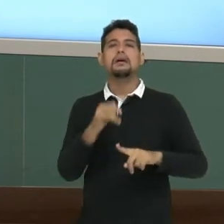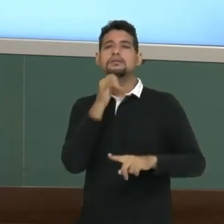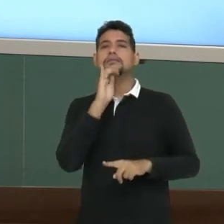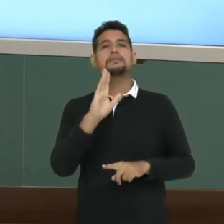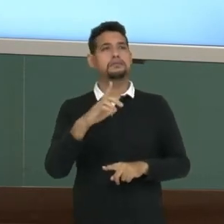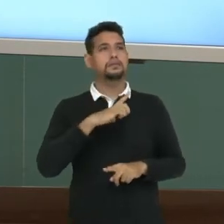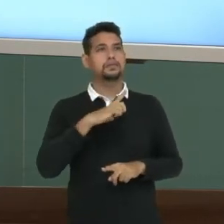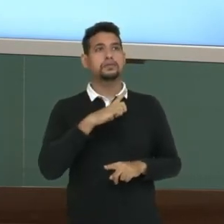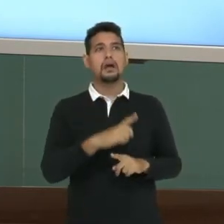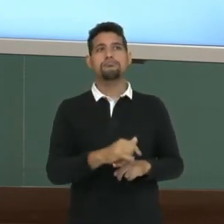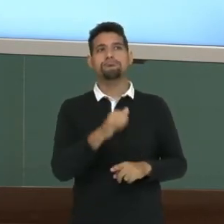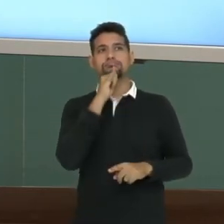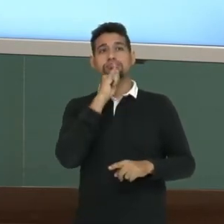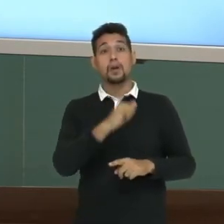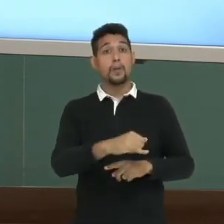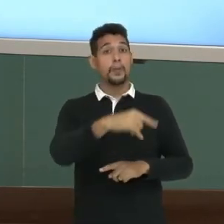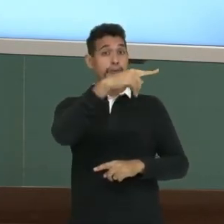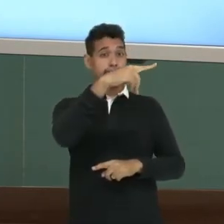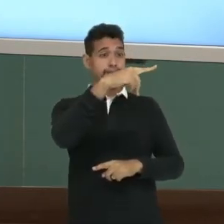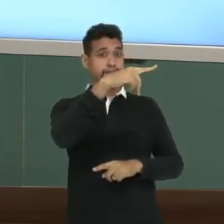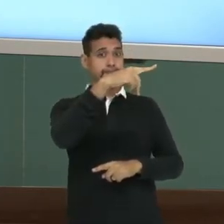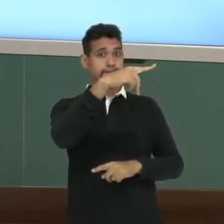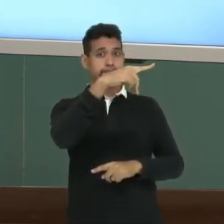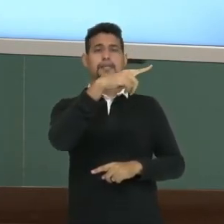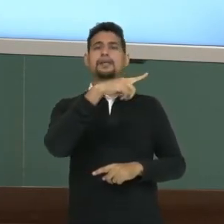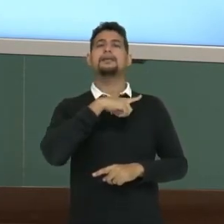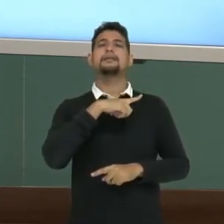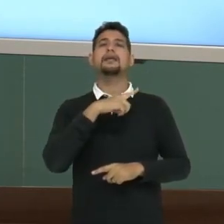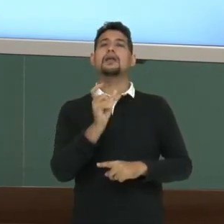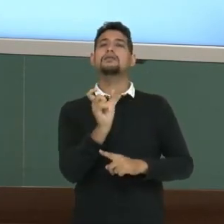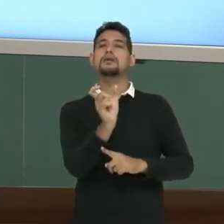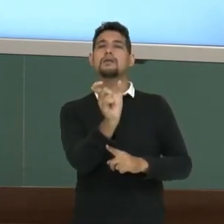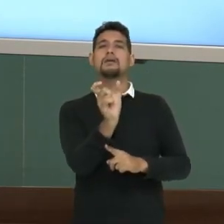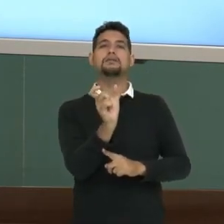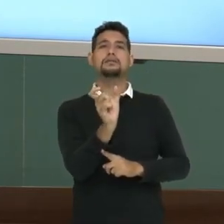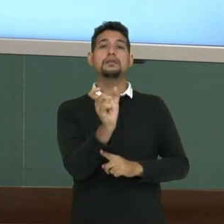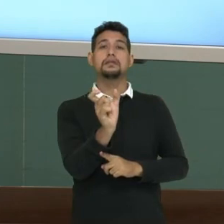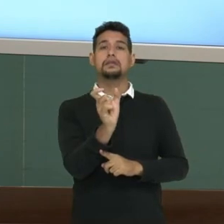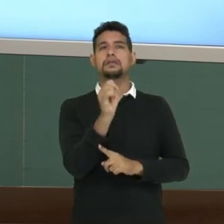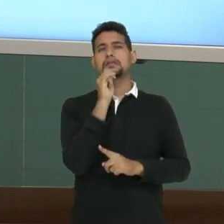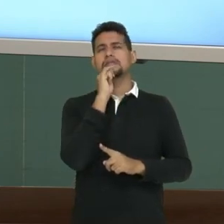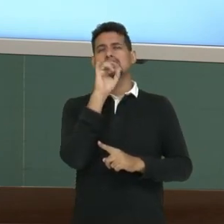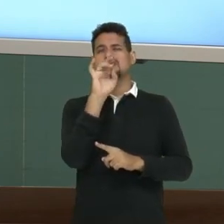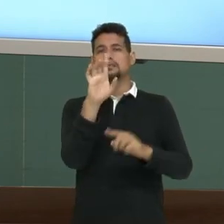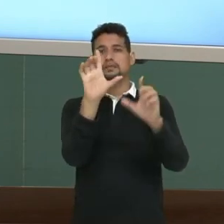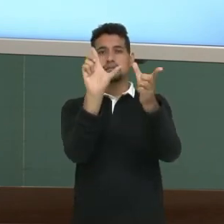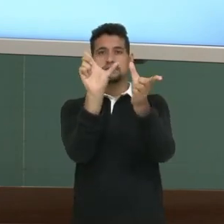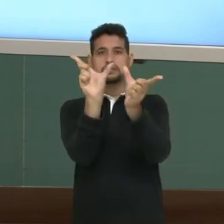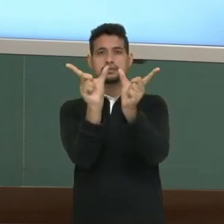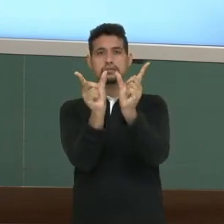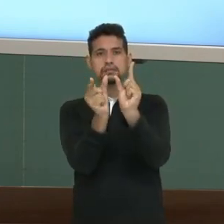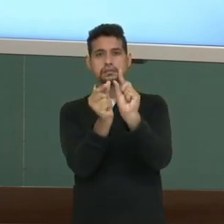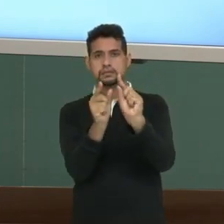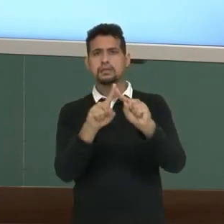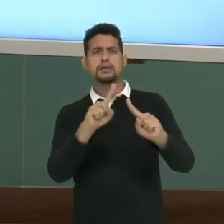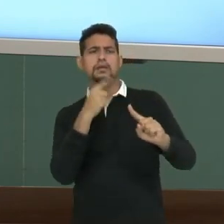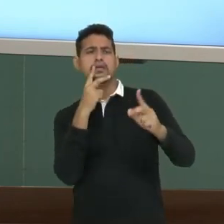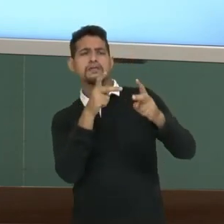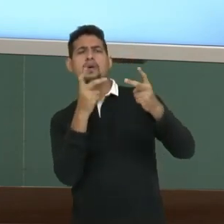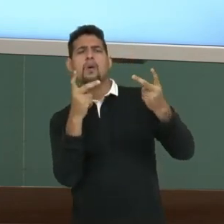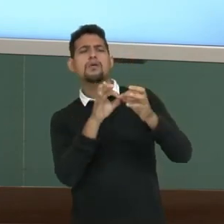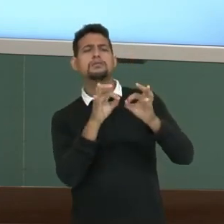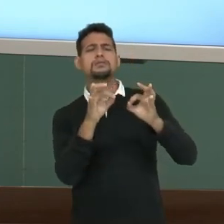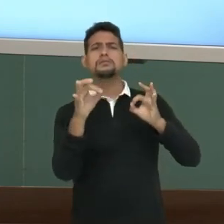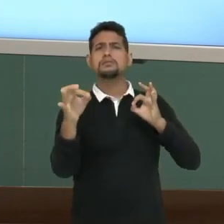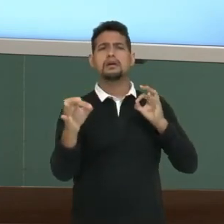aqui o ponto P e tenho aqui a nossa equação na forma reduzida. Para nós calcularmos a distância de